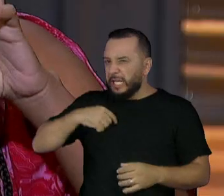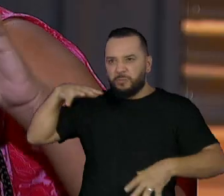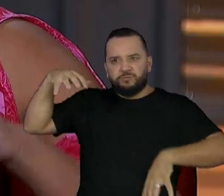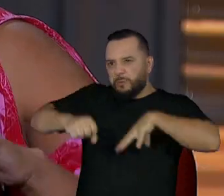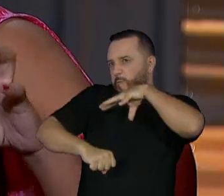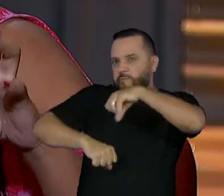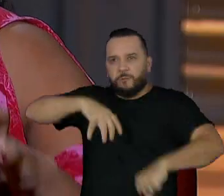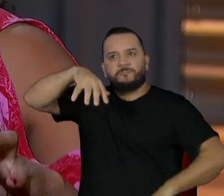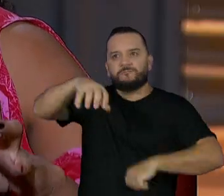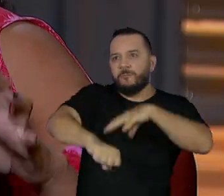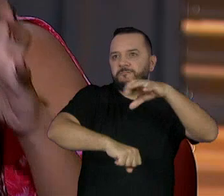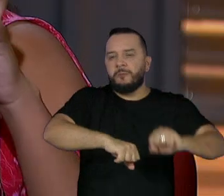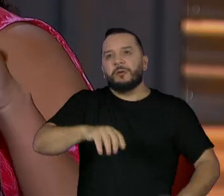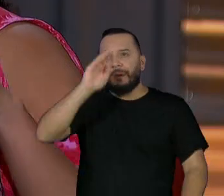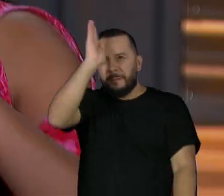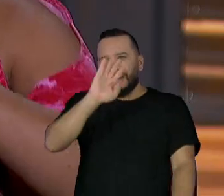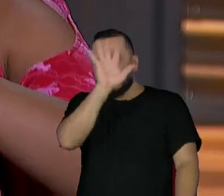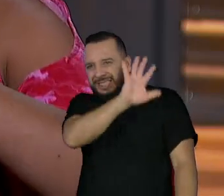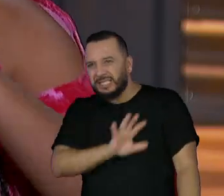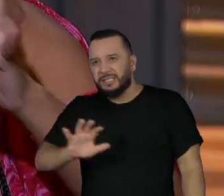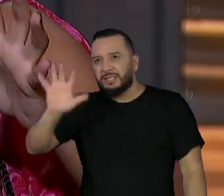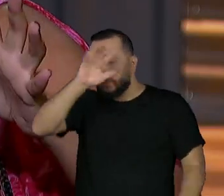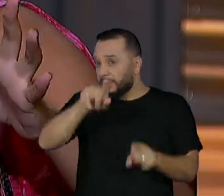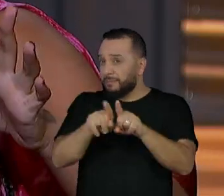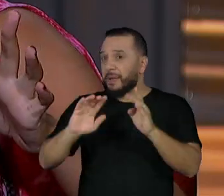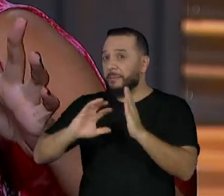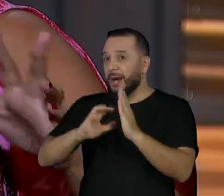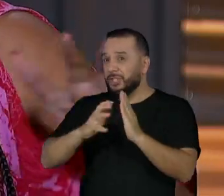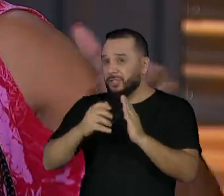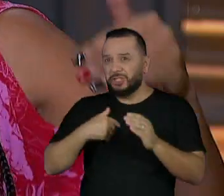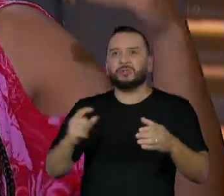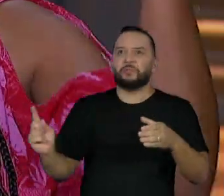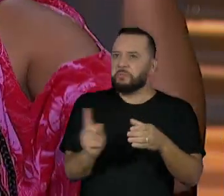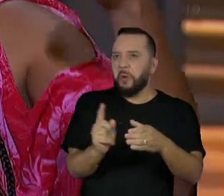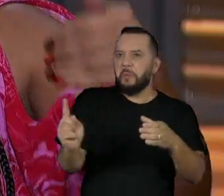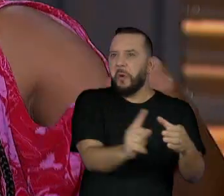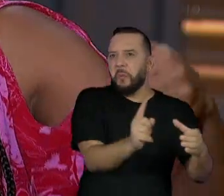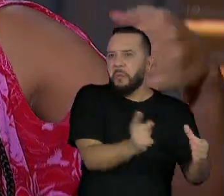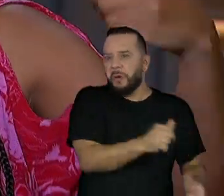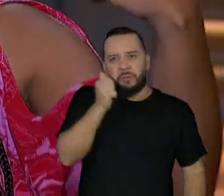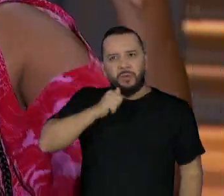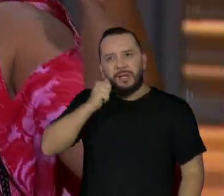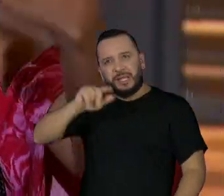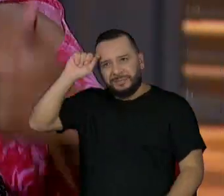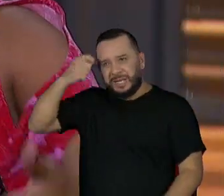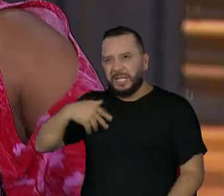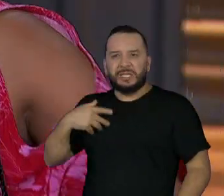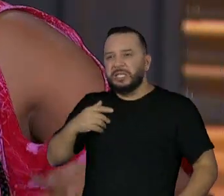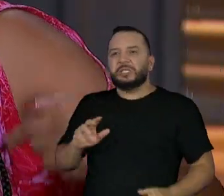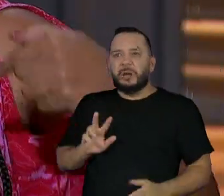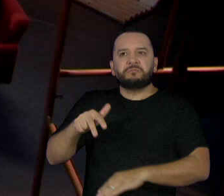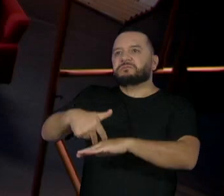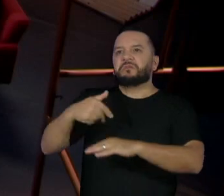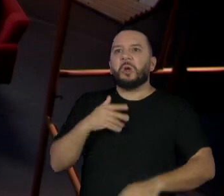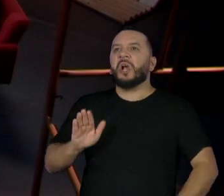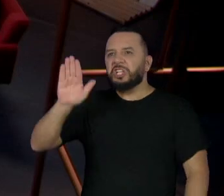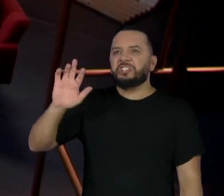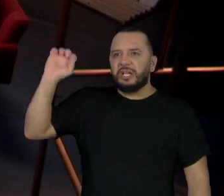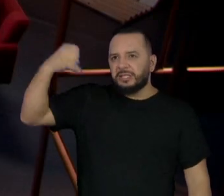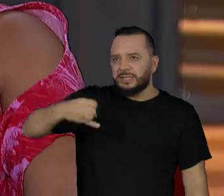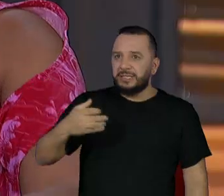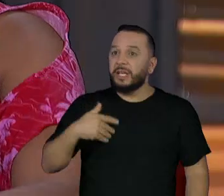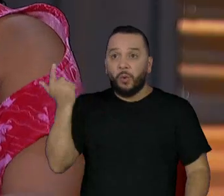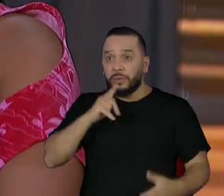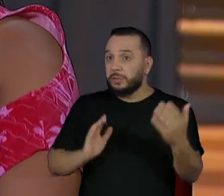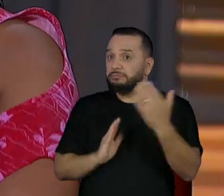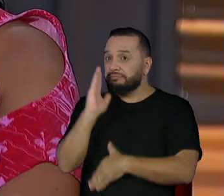em vários estados, em vários partidos e movimentos, inclusive, se colocando como candidata, sendo eleitas.